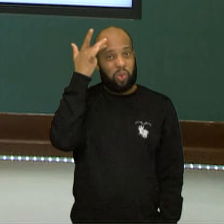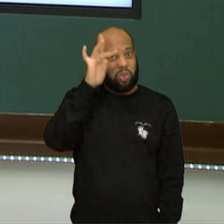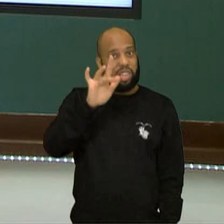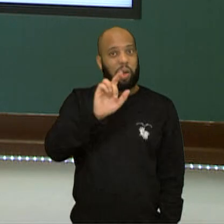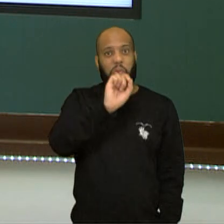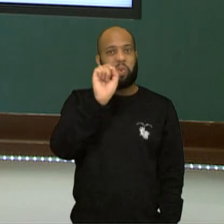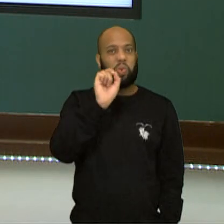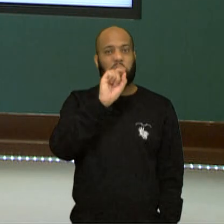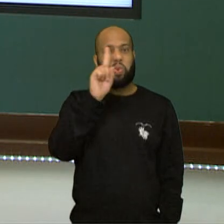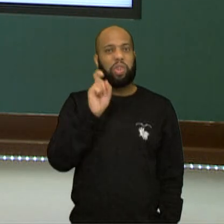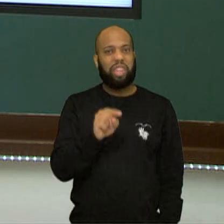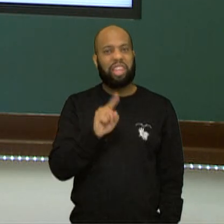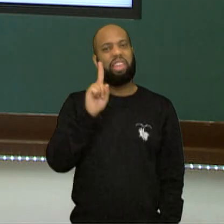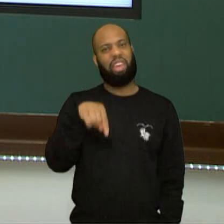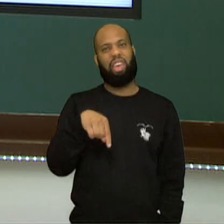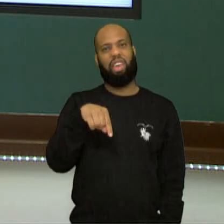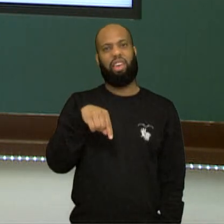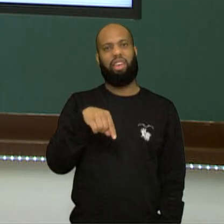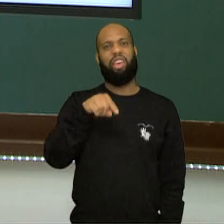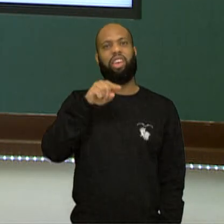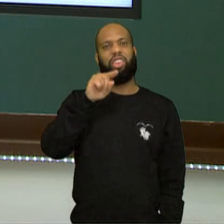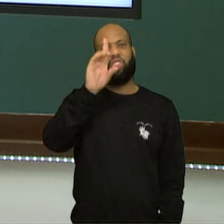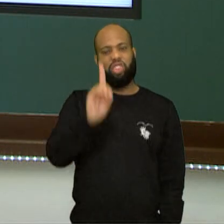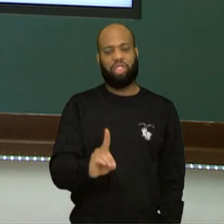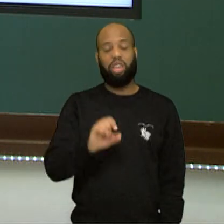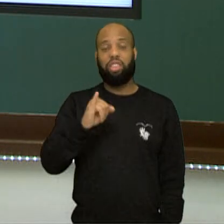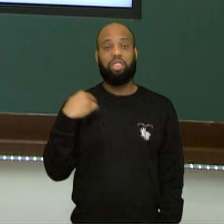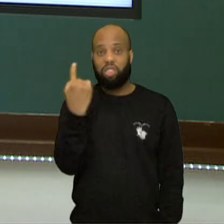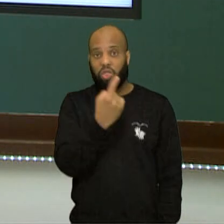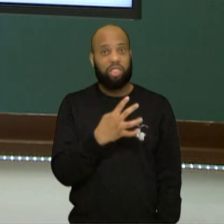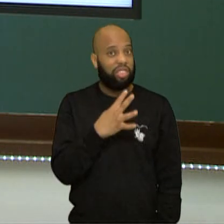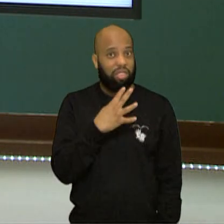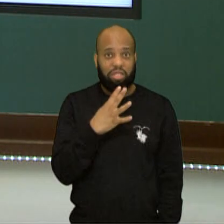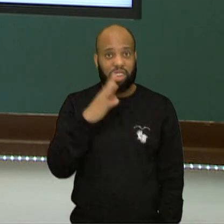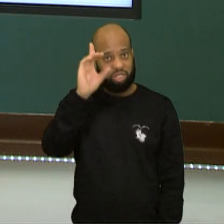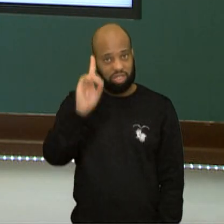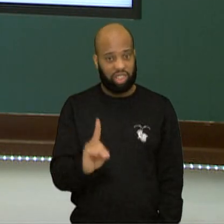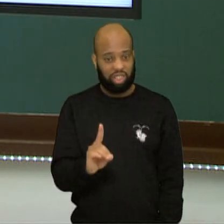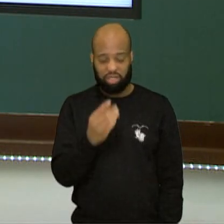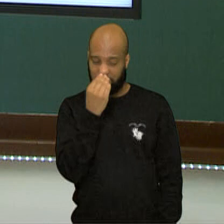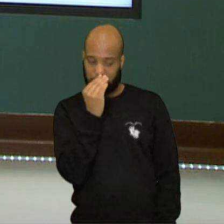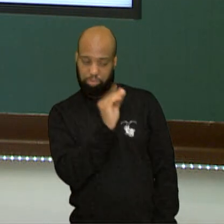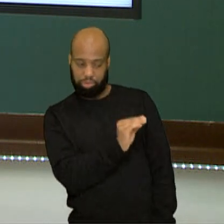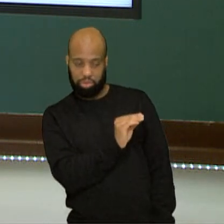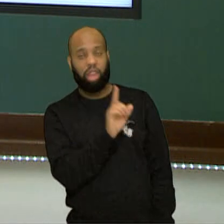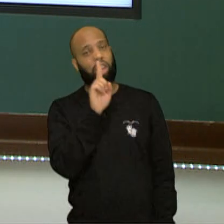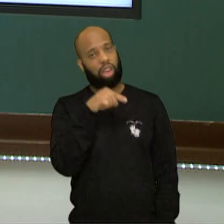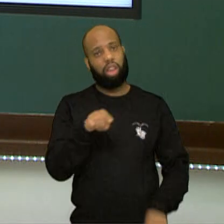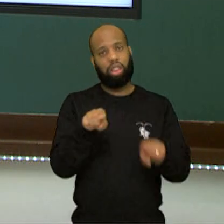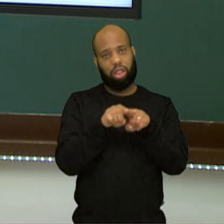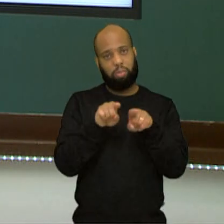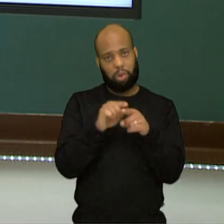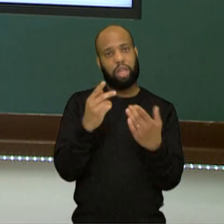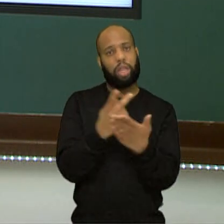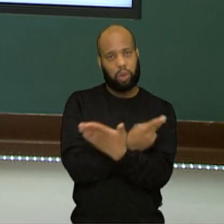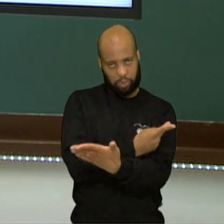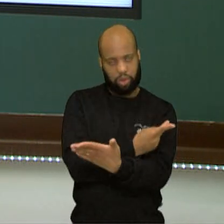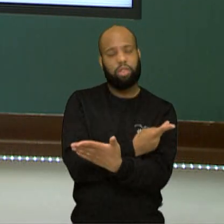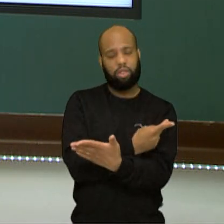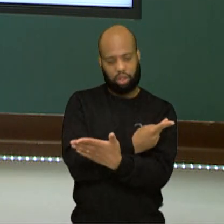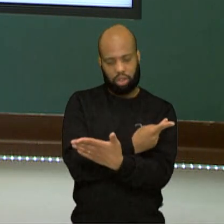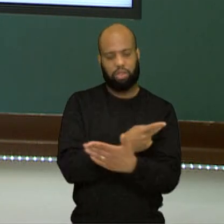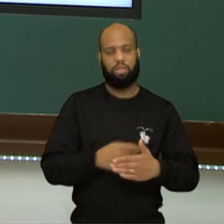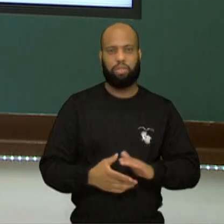nós desconhecemos o que nós temos de direito, acabamos deixando de lado. Essa é uma situação que aparece